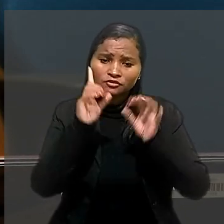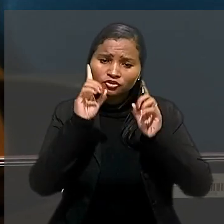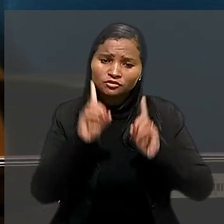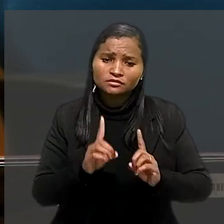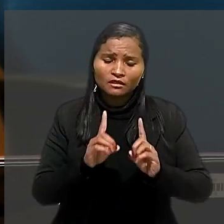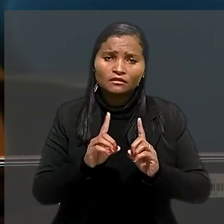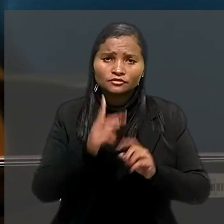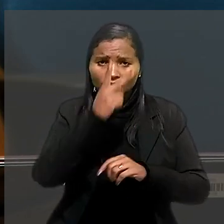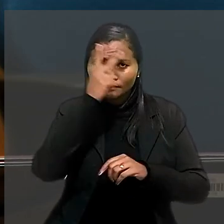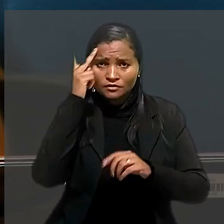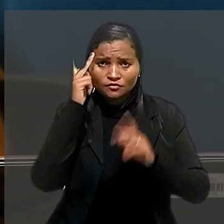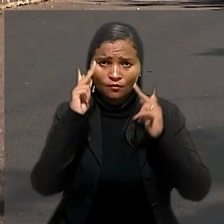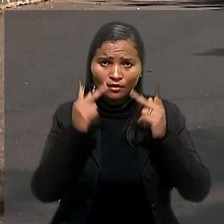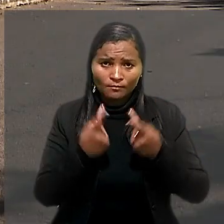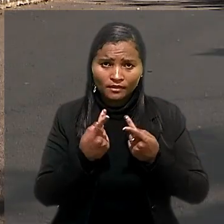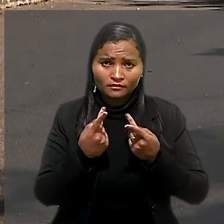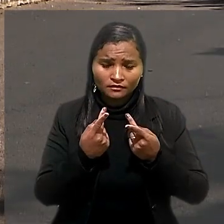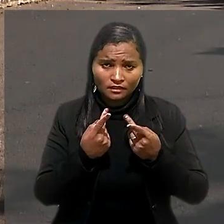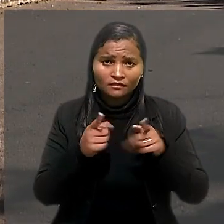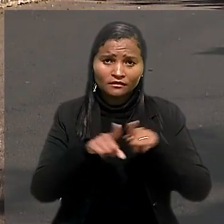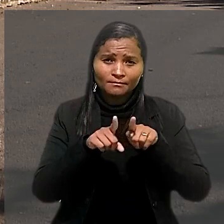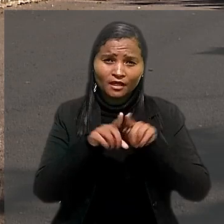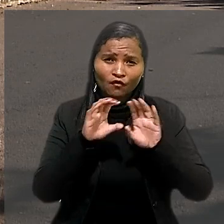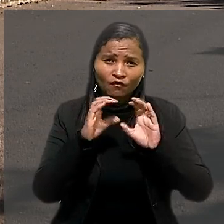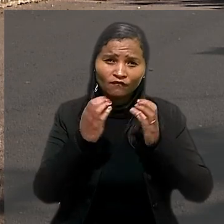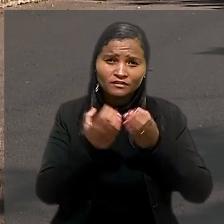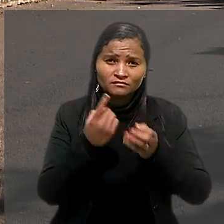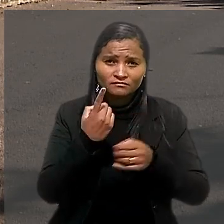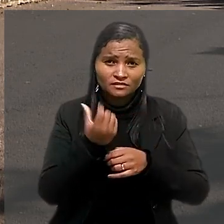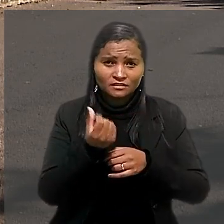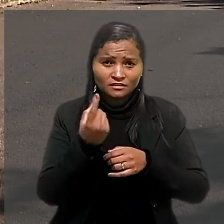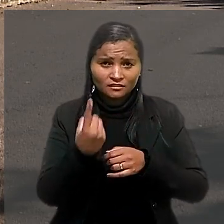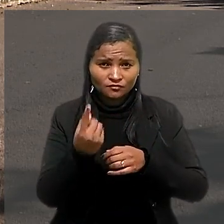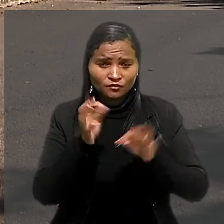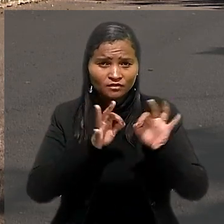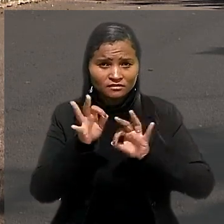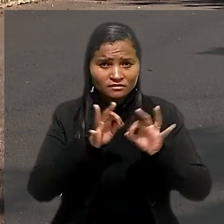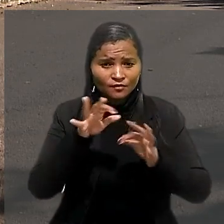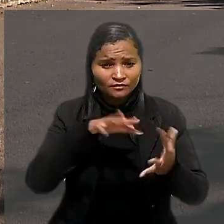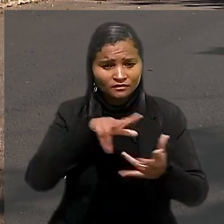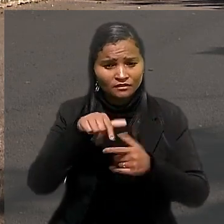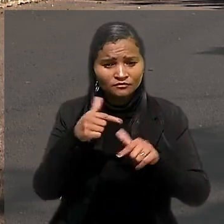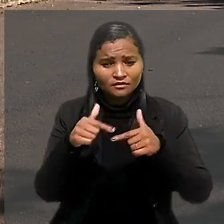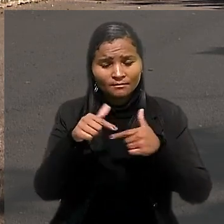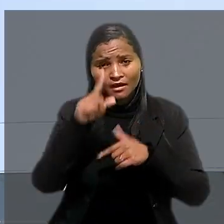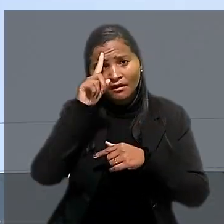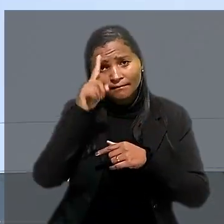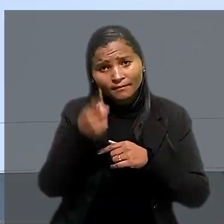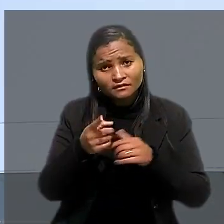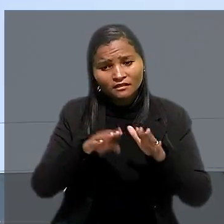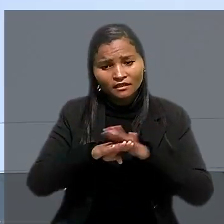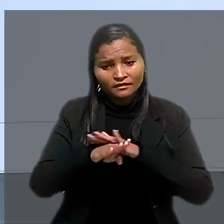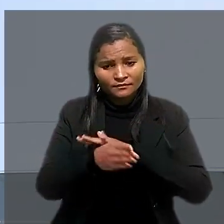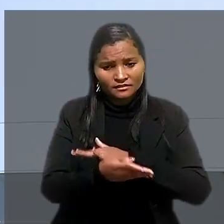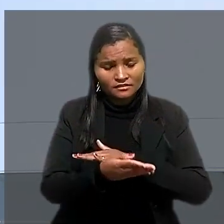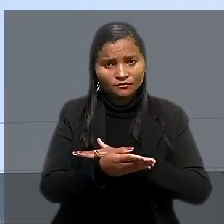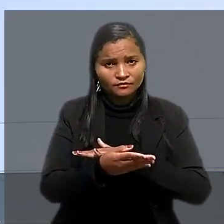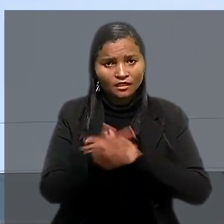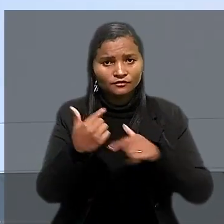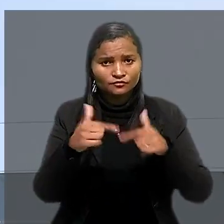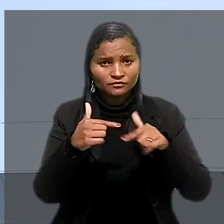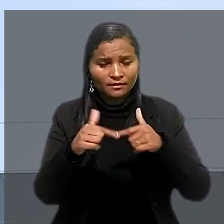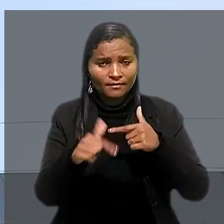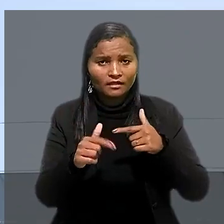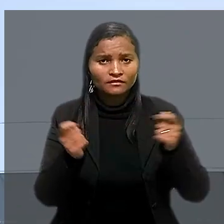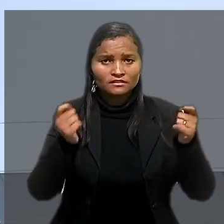preservação da dignidade da pessoa humana. Além disso, a Convenção 161 da Organização Internacional do Trabalho determina a